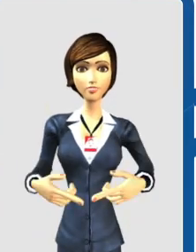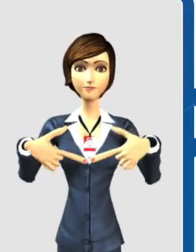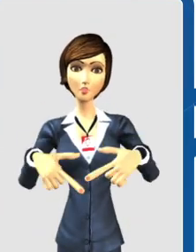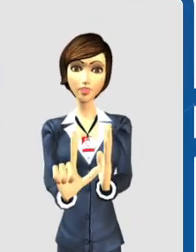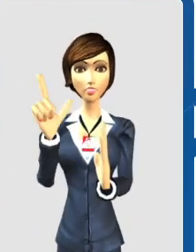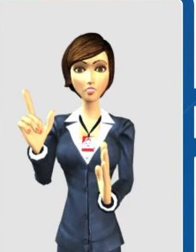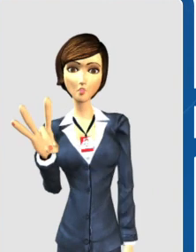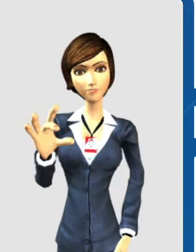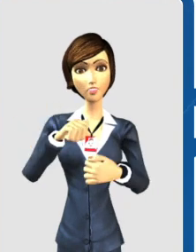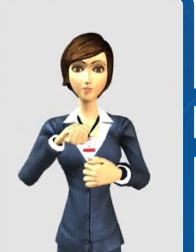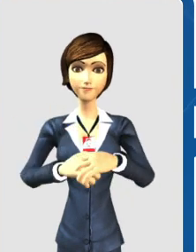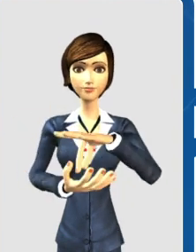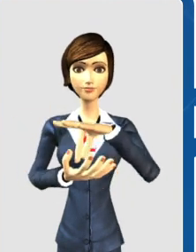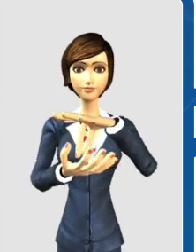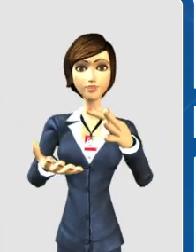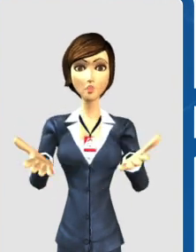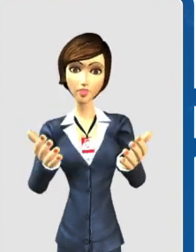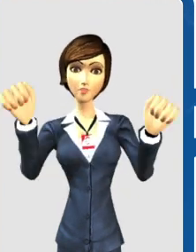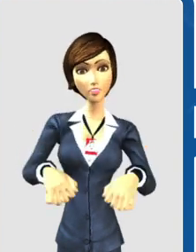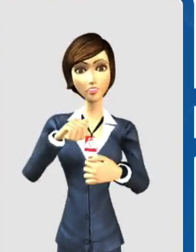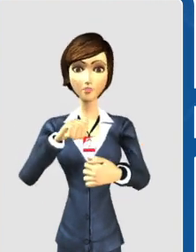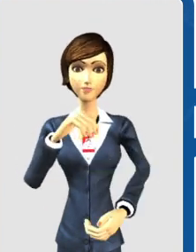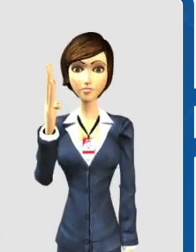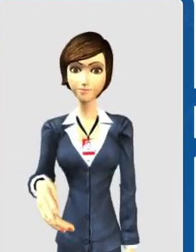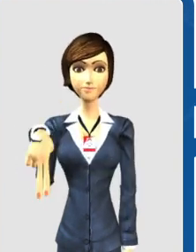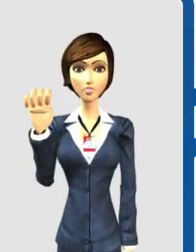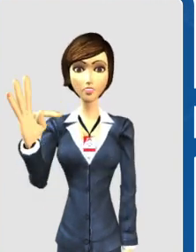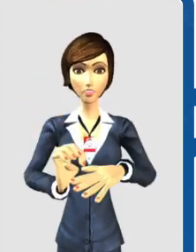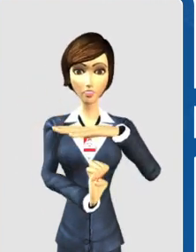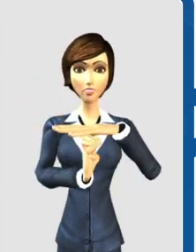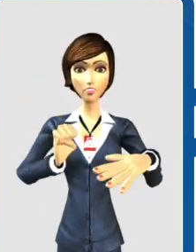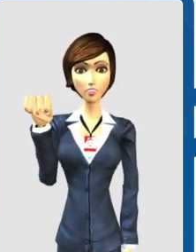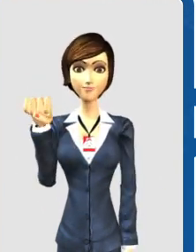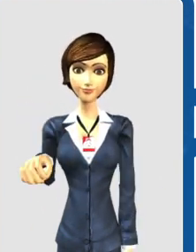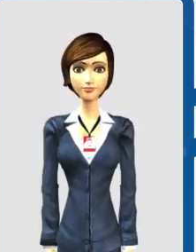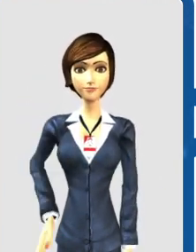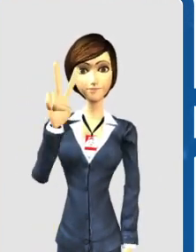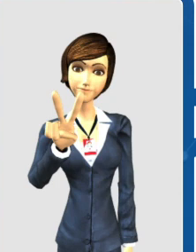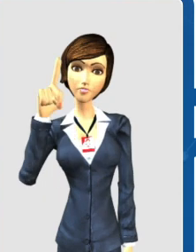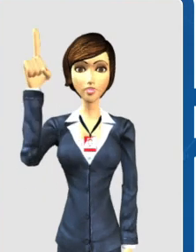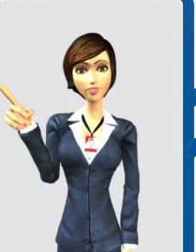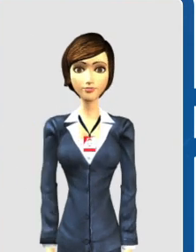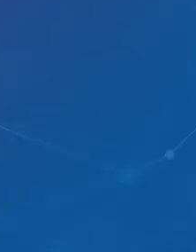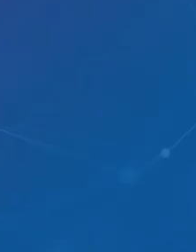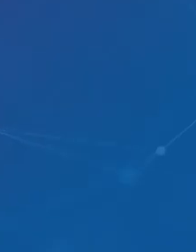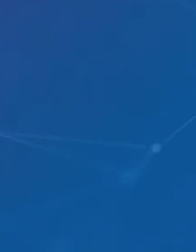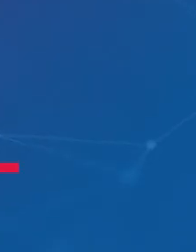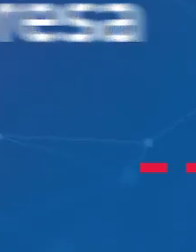Agora, serviços que só podiam ser feitos na agência estão disponíveis aqui no Net Empresa. Confira